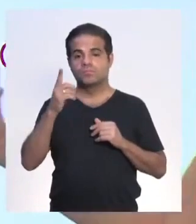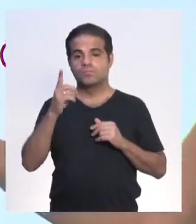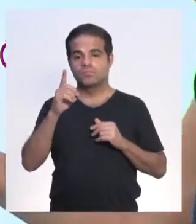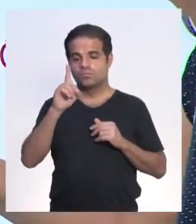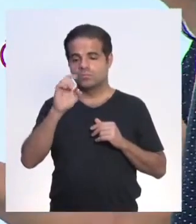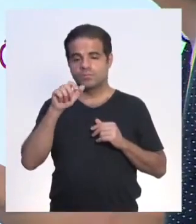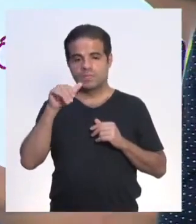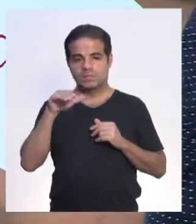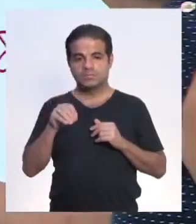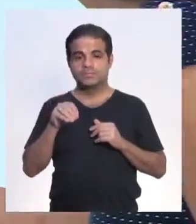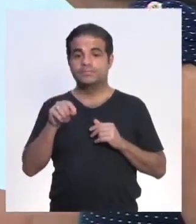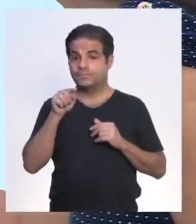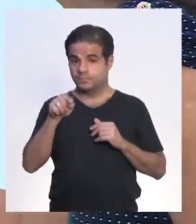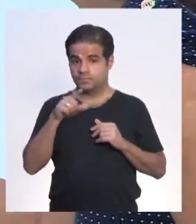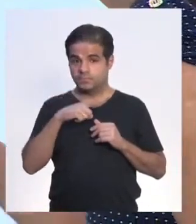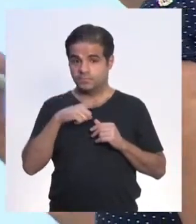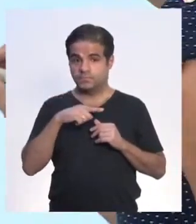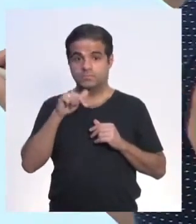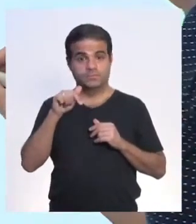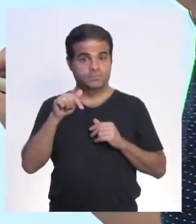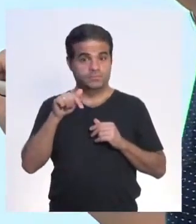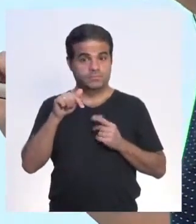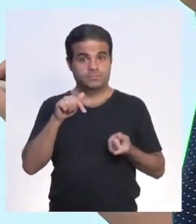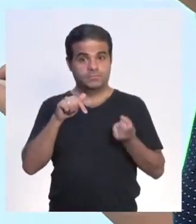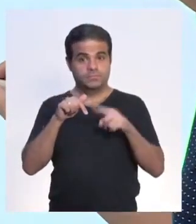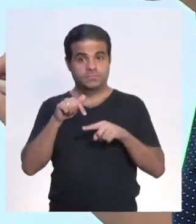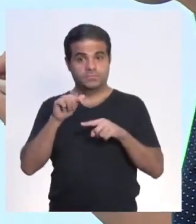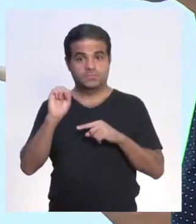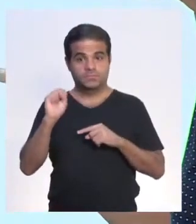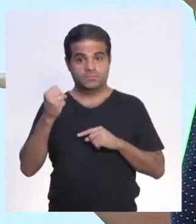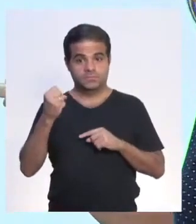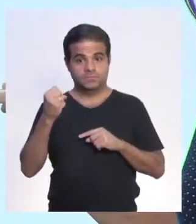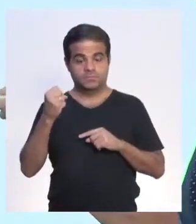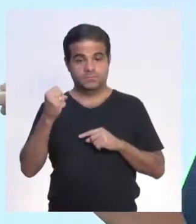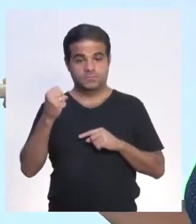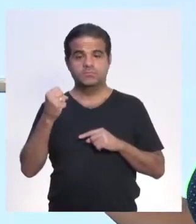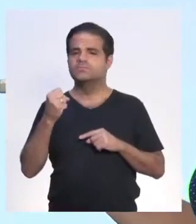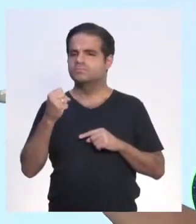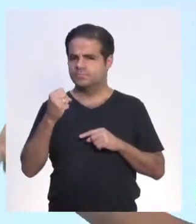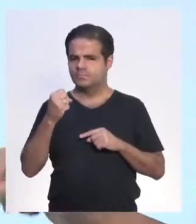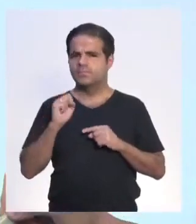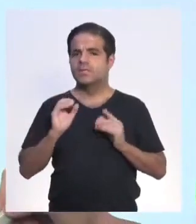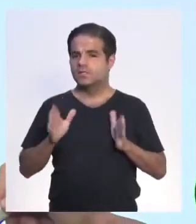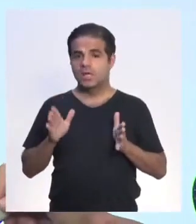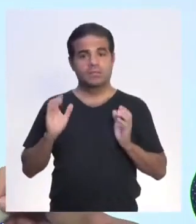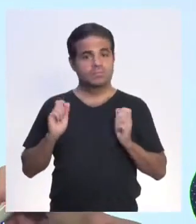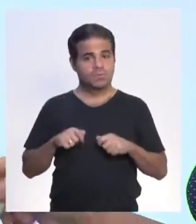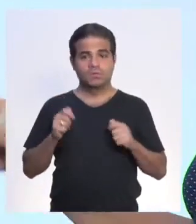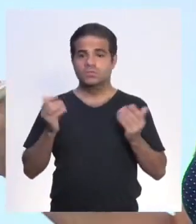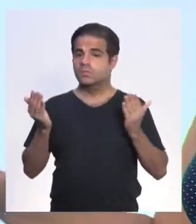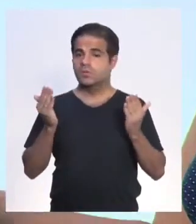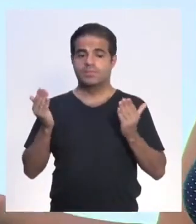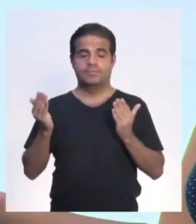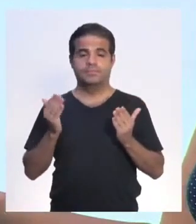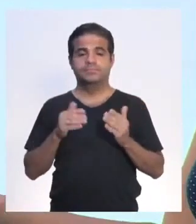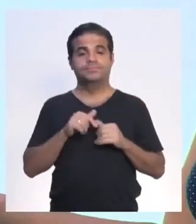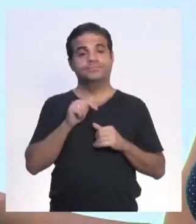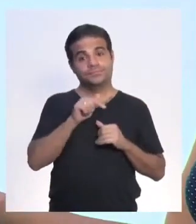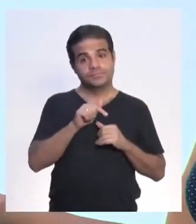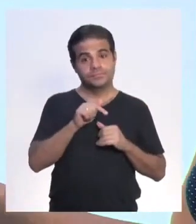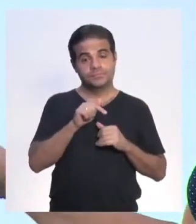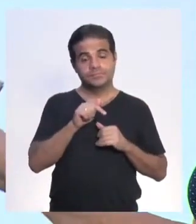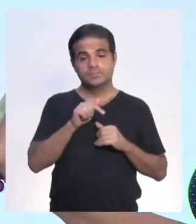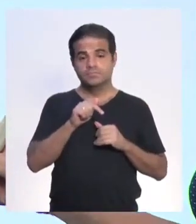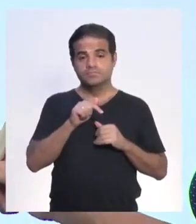décimos. Aqui eu tenho 7 e aqui eu tenho 8. Ah, já dá para comparar. 7